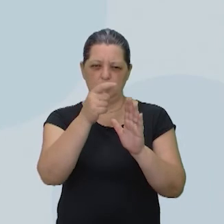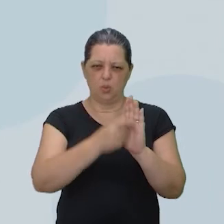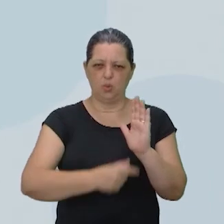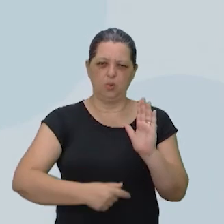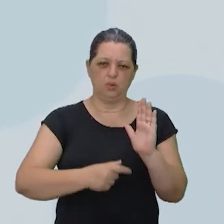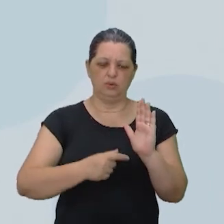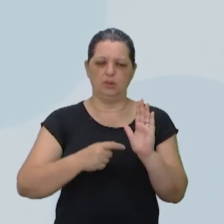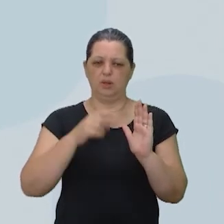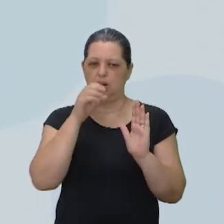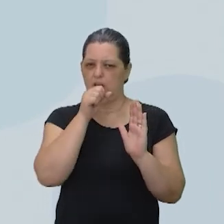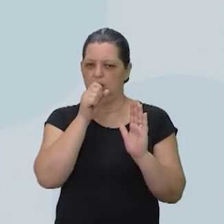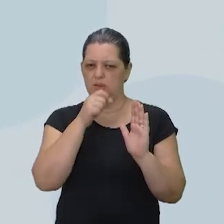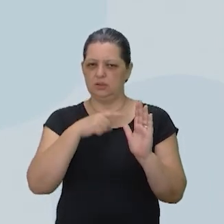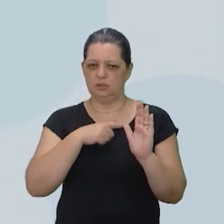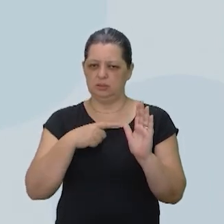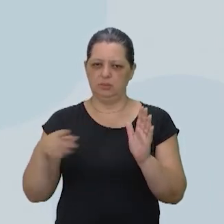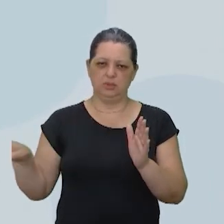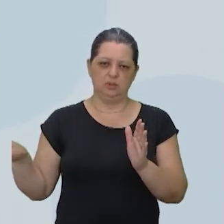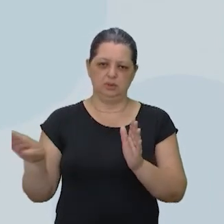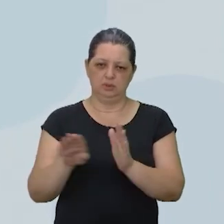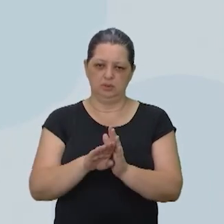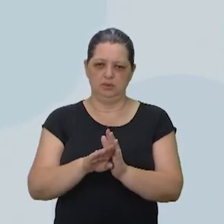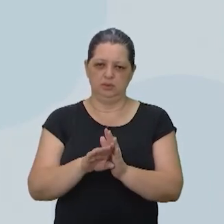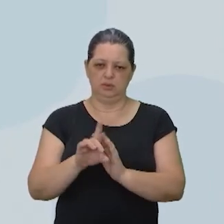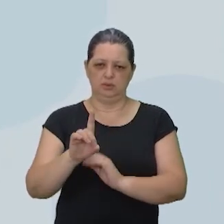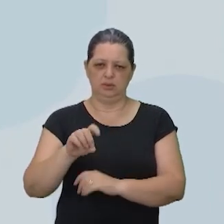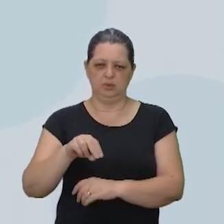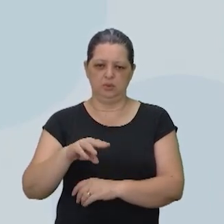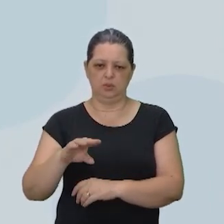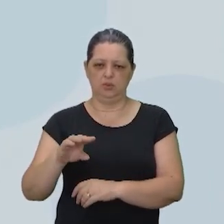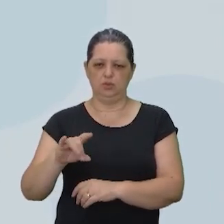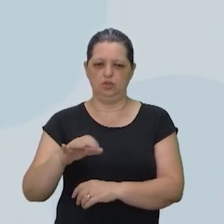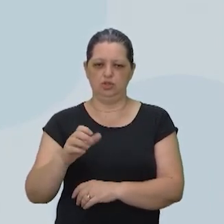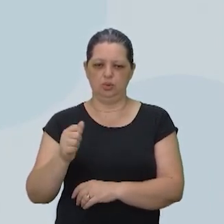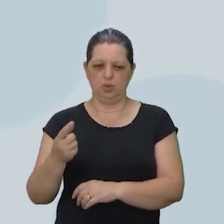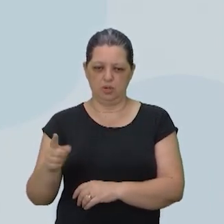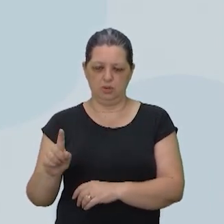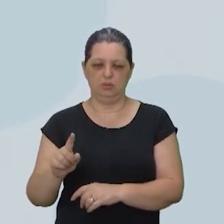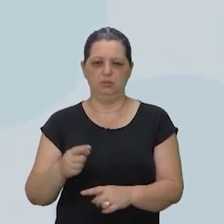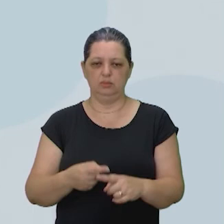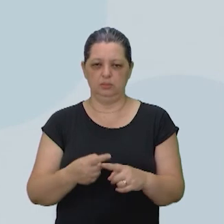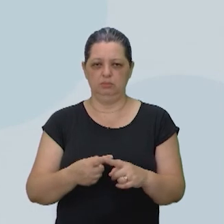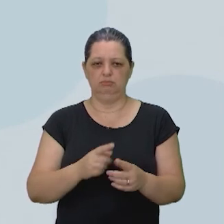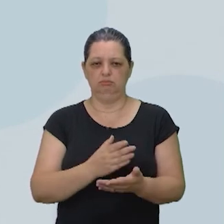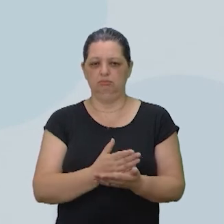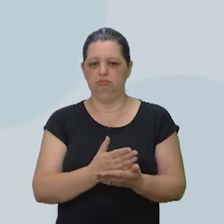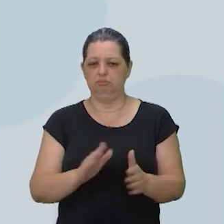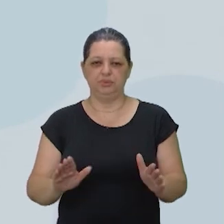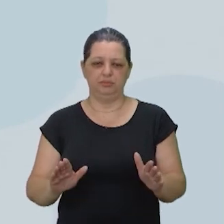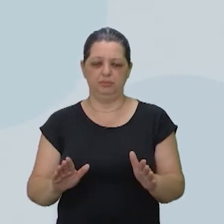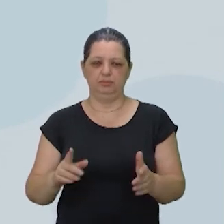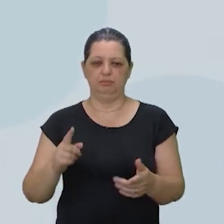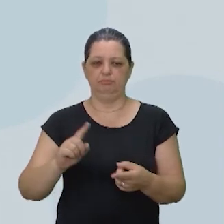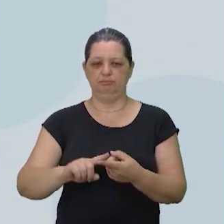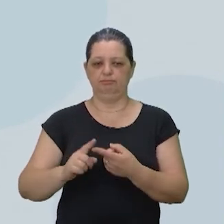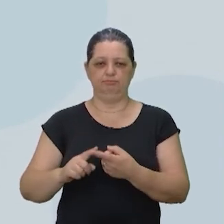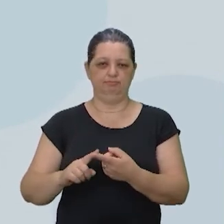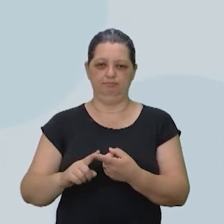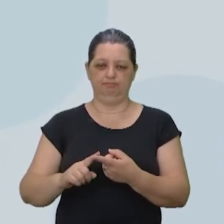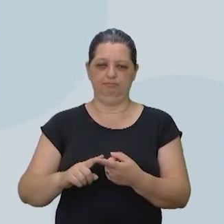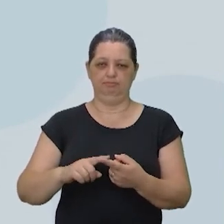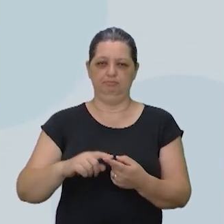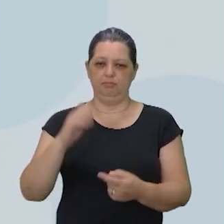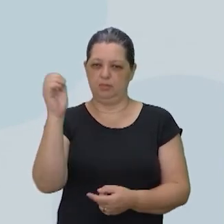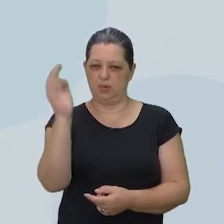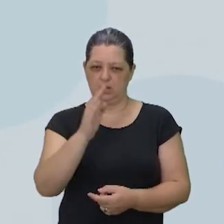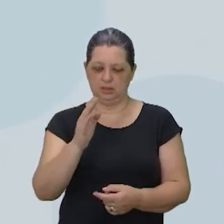Portuguesa, começa com a chegada do Dom João em 1808, quebra-se o pacto colonial, o Brasil deixa de ficar dependente